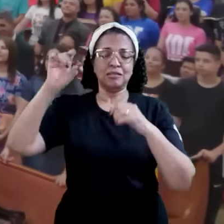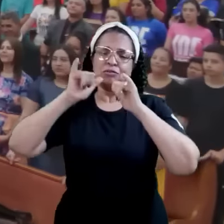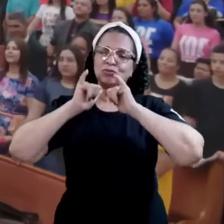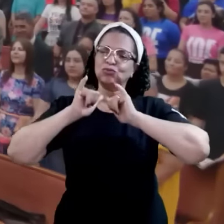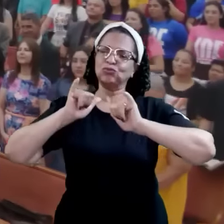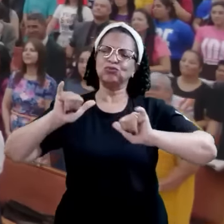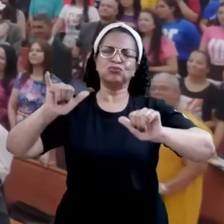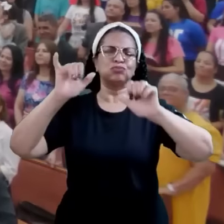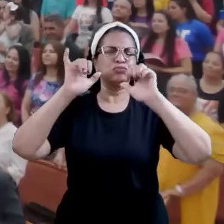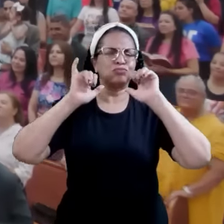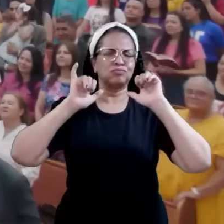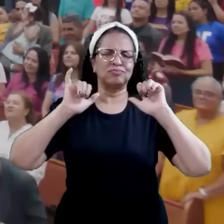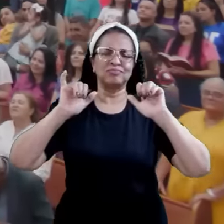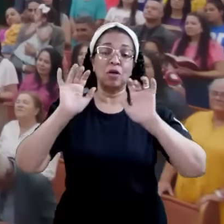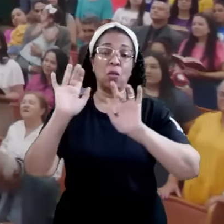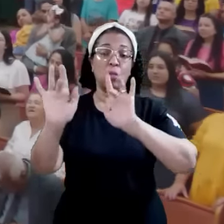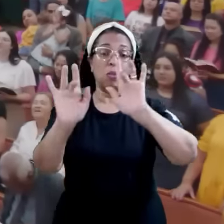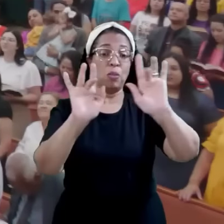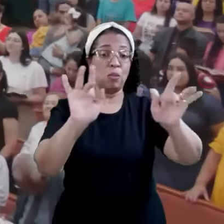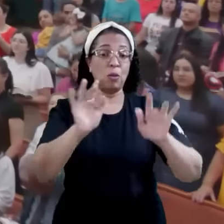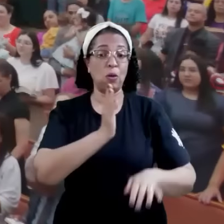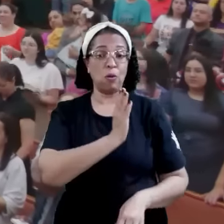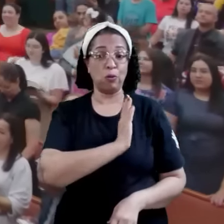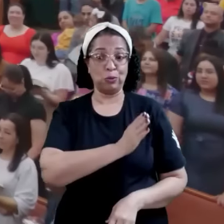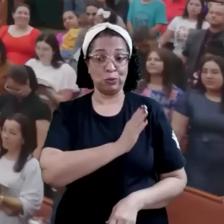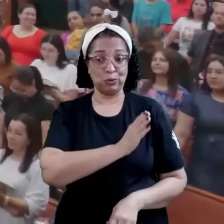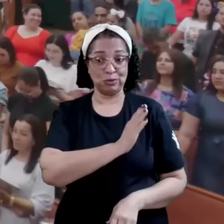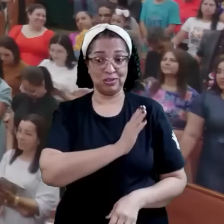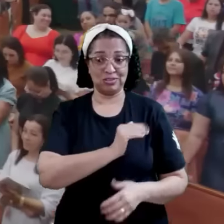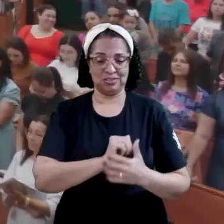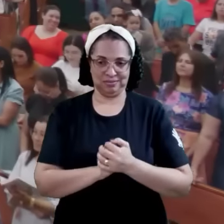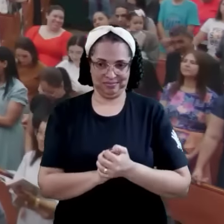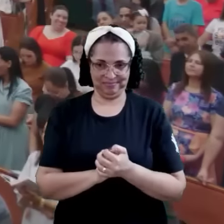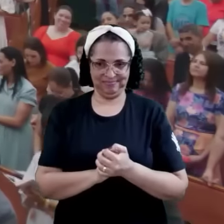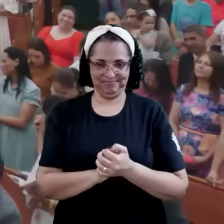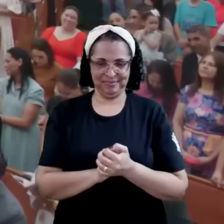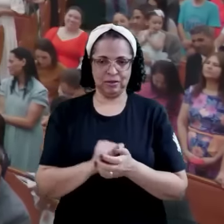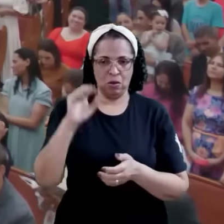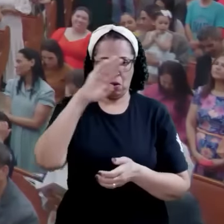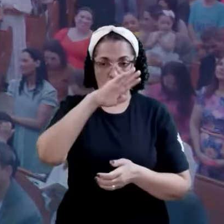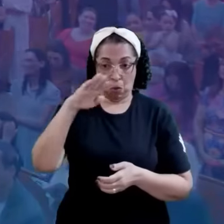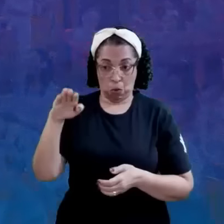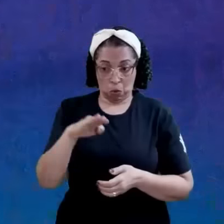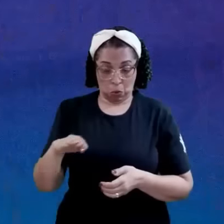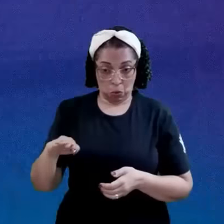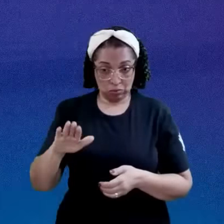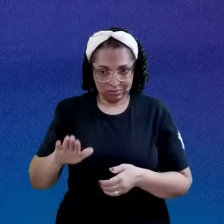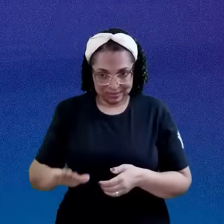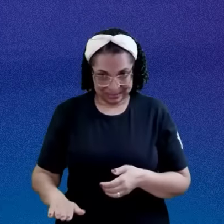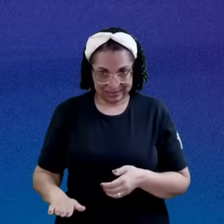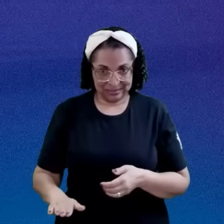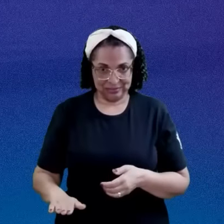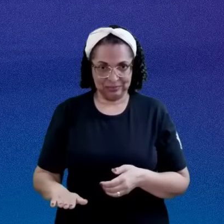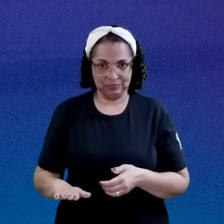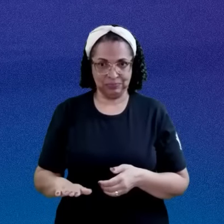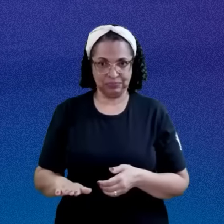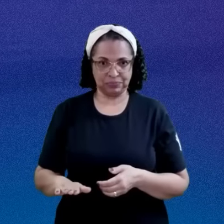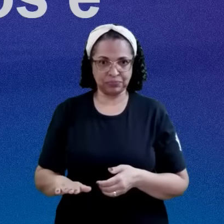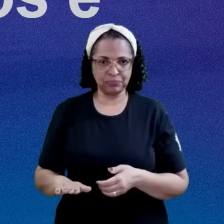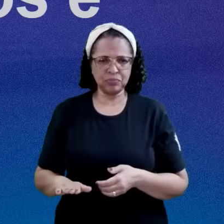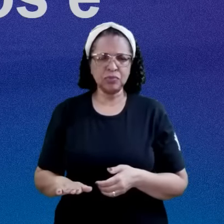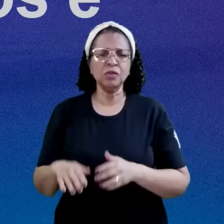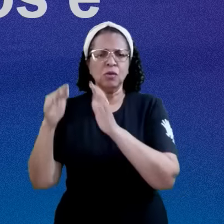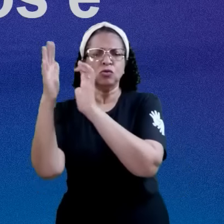Deus abençoe meu amigo está escrito assim zaquel publicando e tendo Jesus entrado em Jericó ia